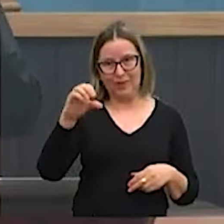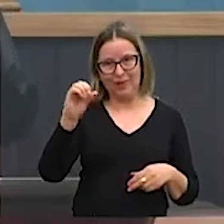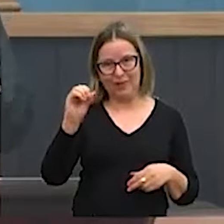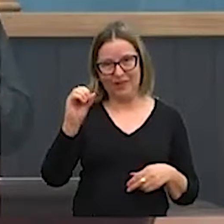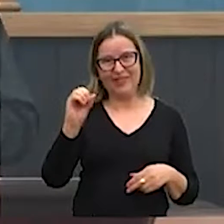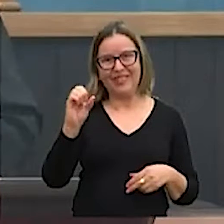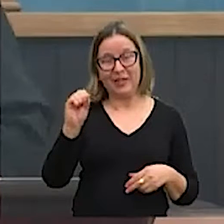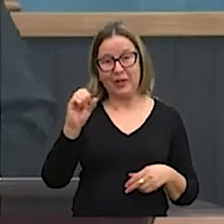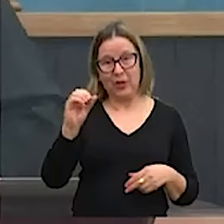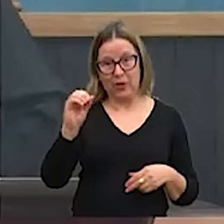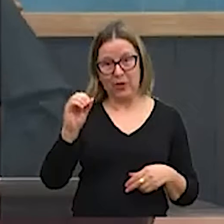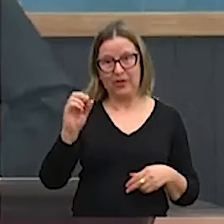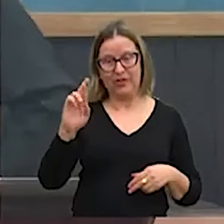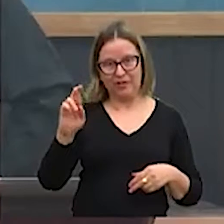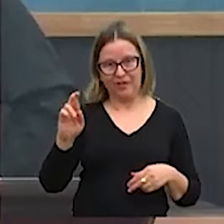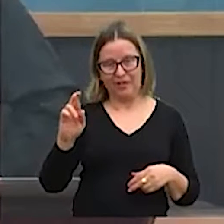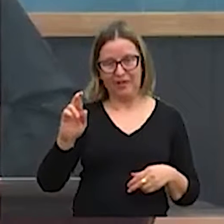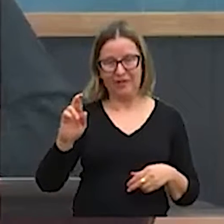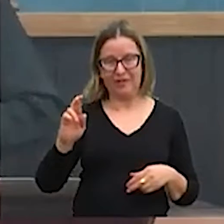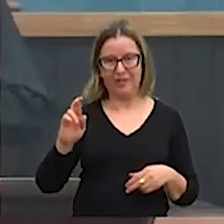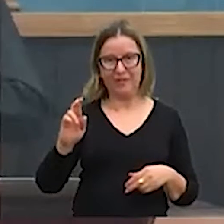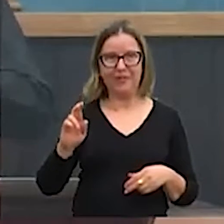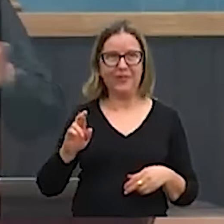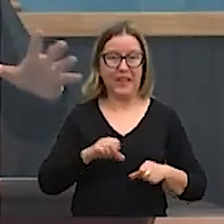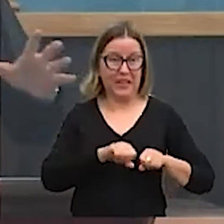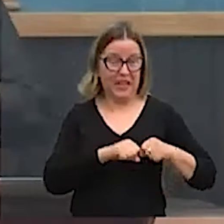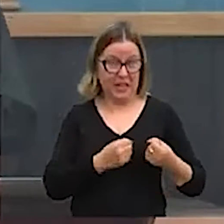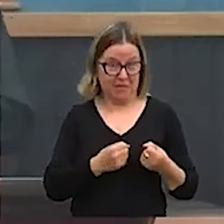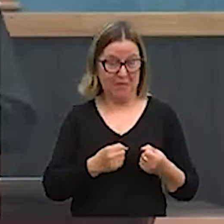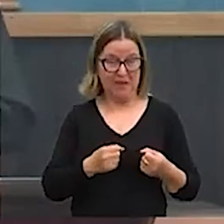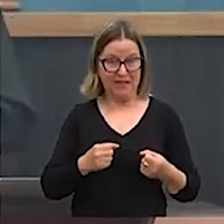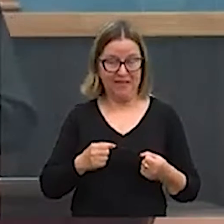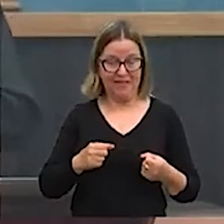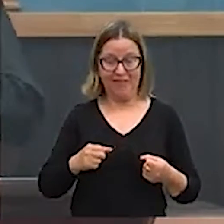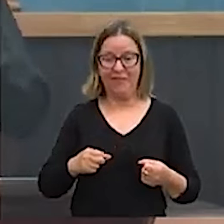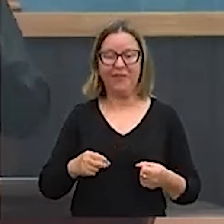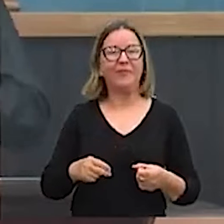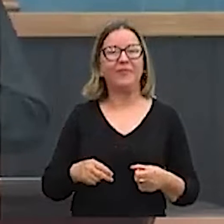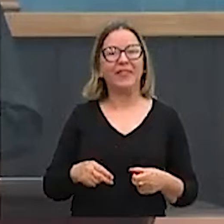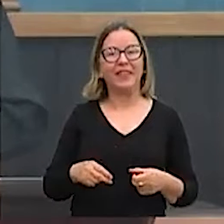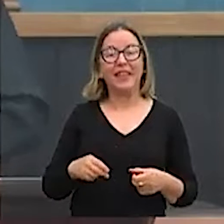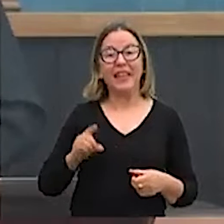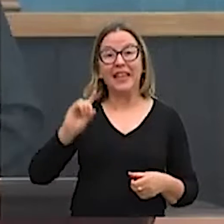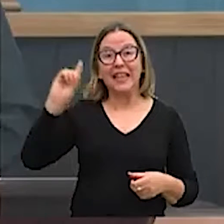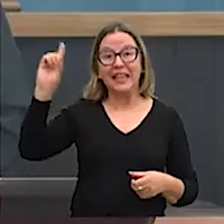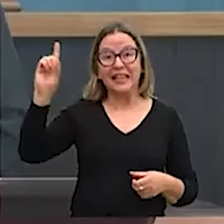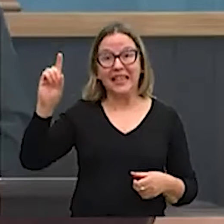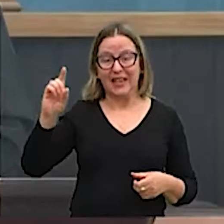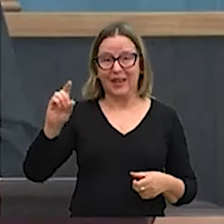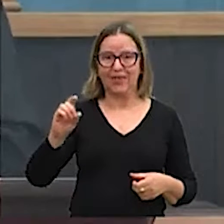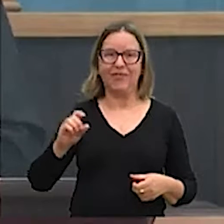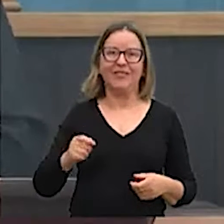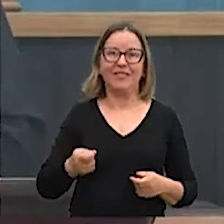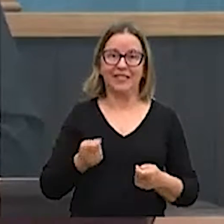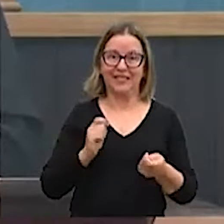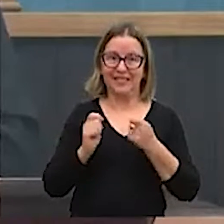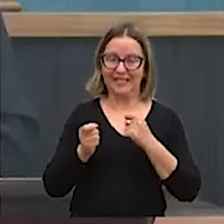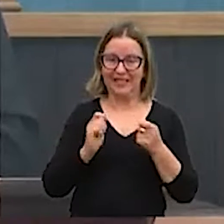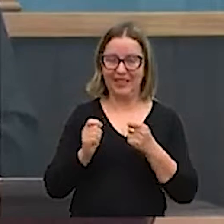quem estabelece reis, Ele tira reis, e é Ele que governa o